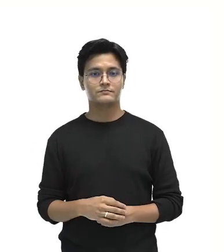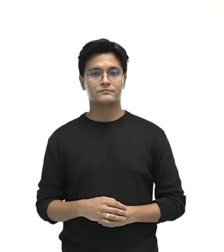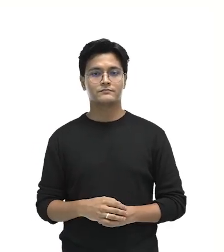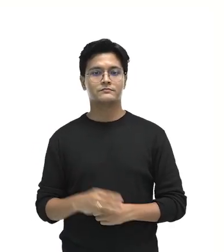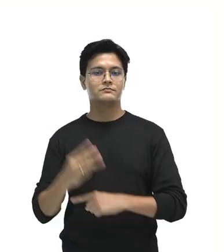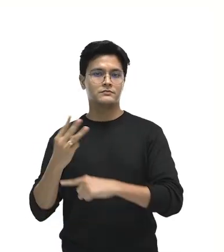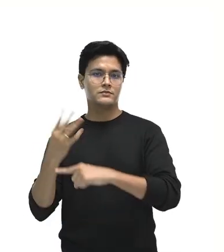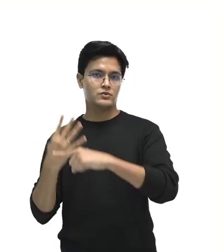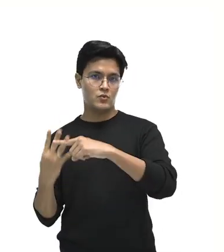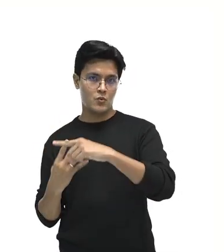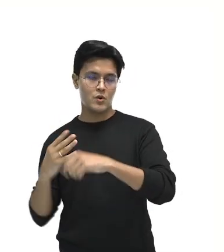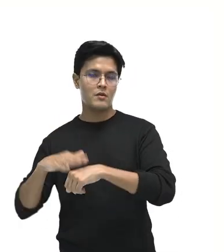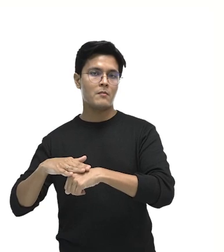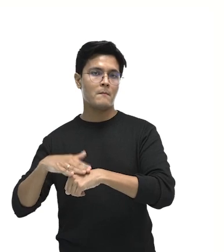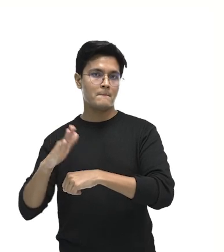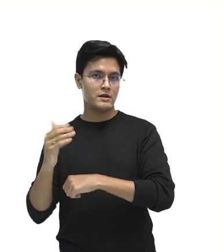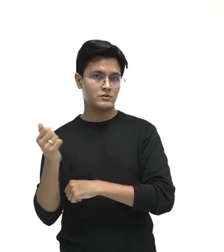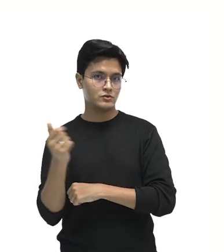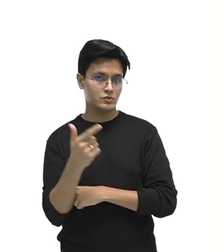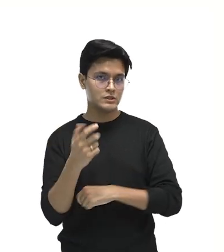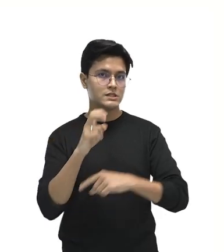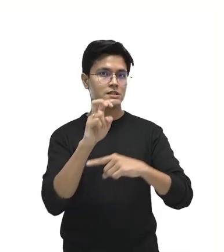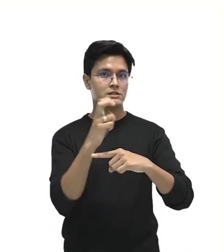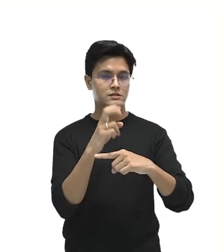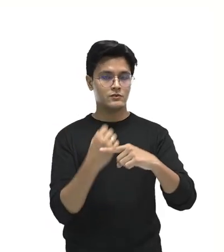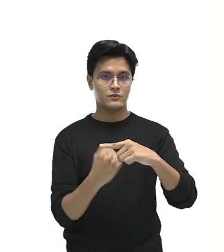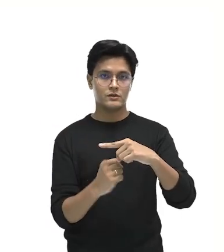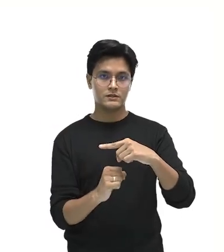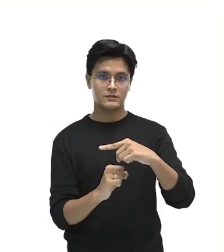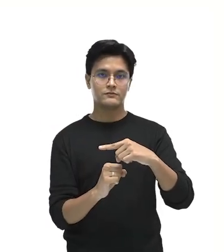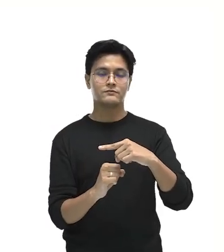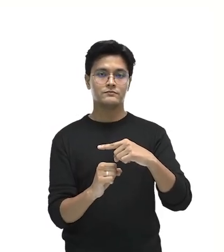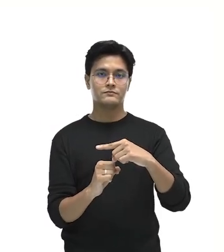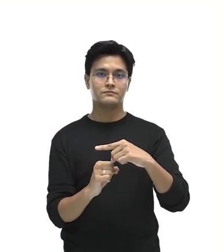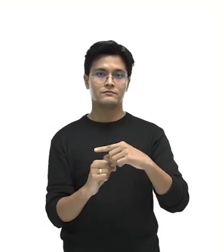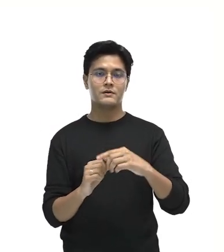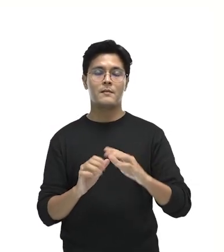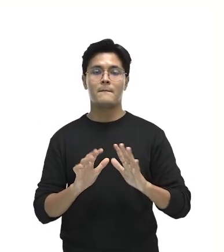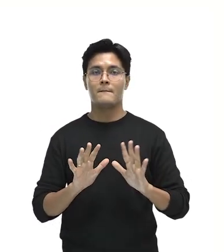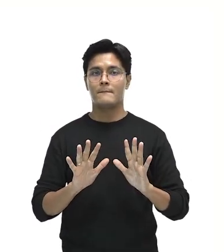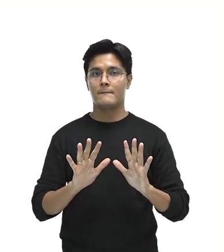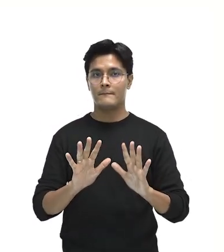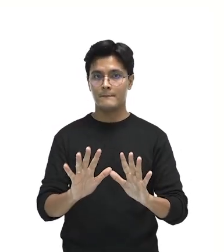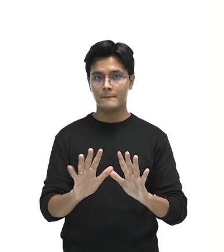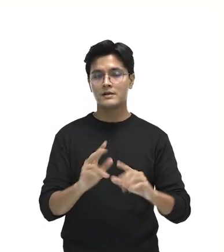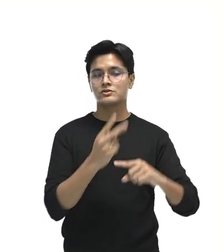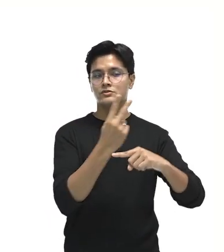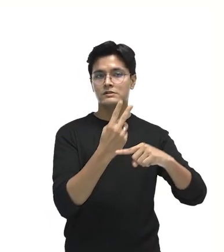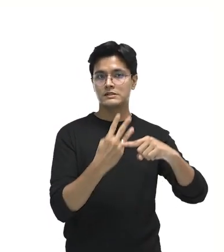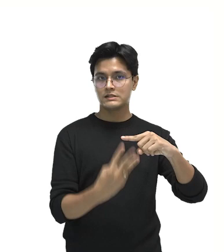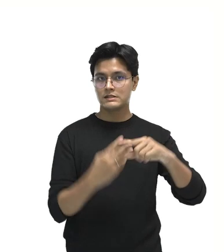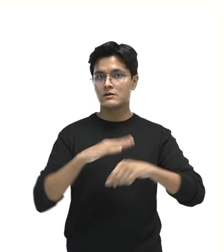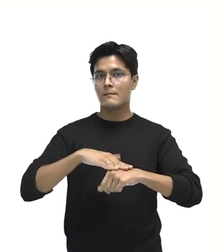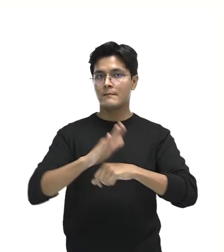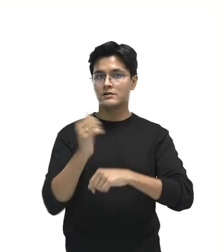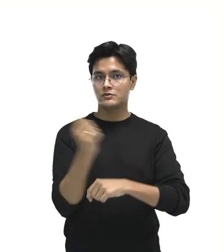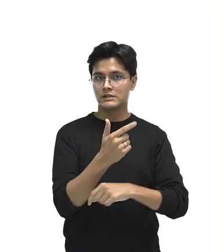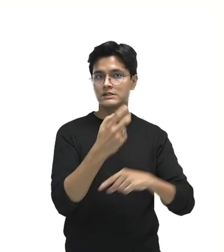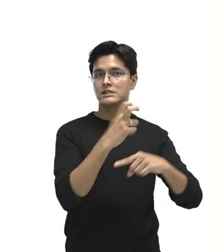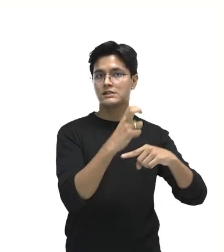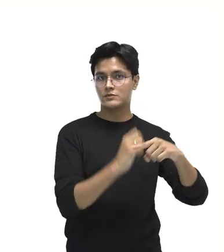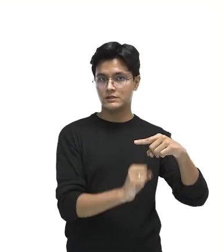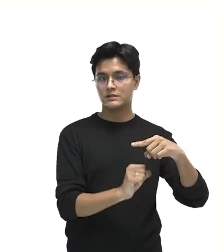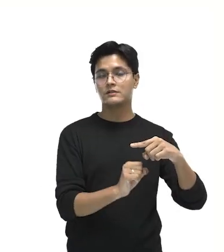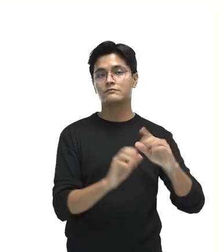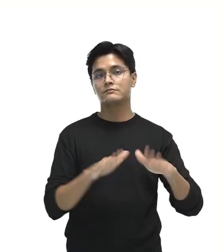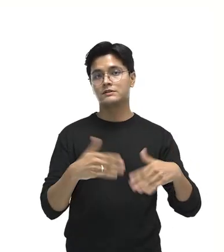a maior. 3/4 é maior que 5/8. Só que 2/3 é maior que 5/8.